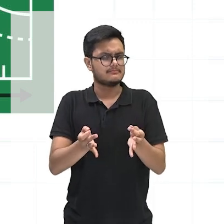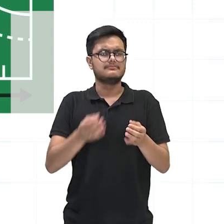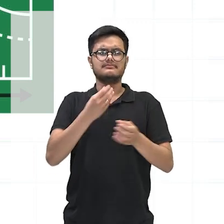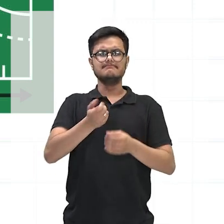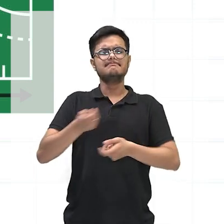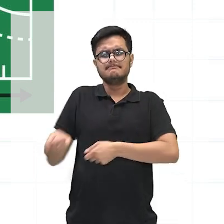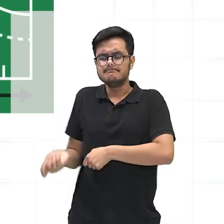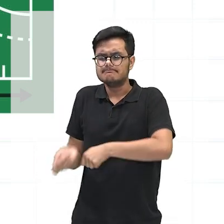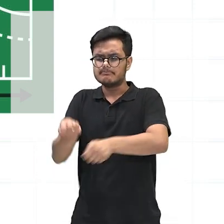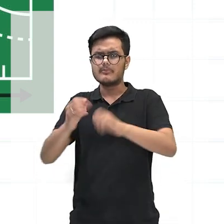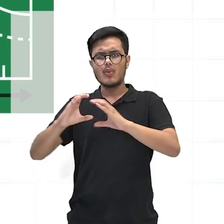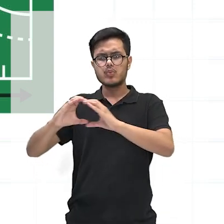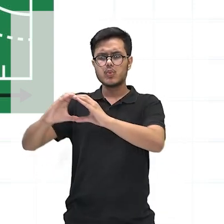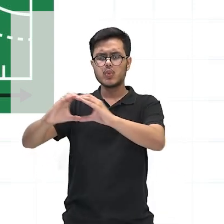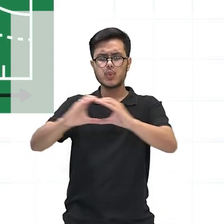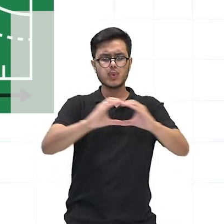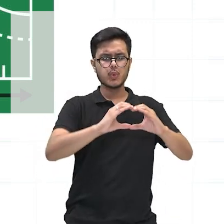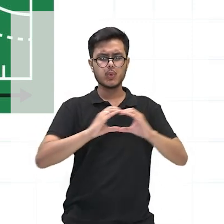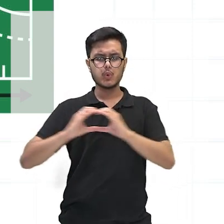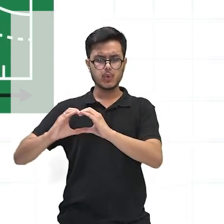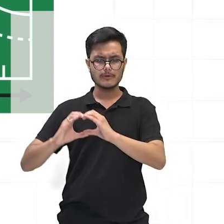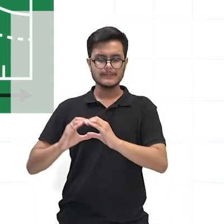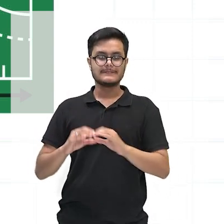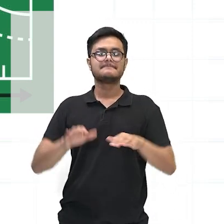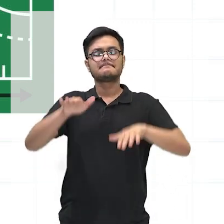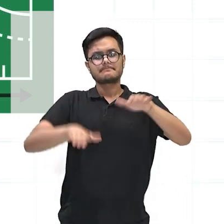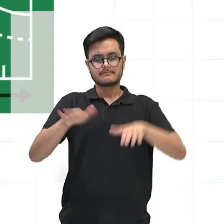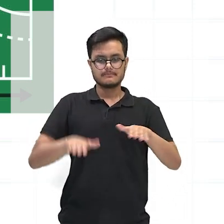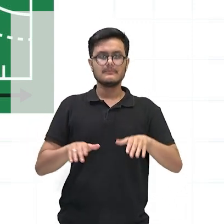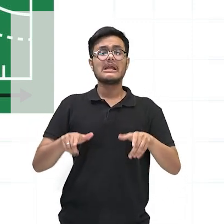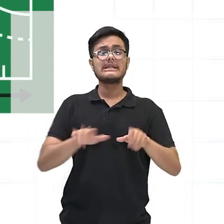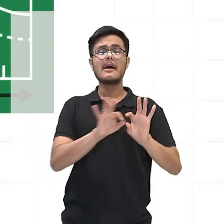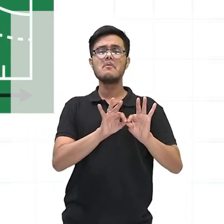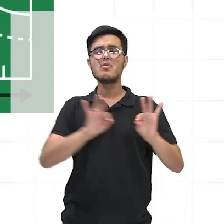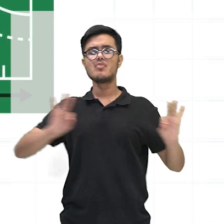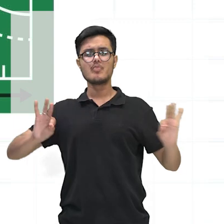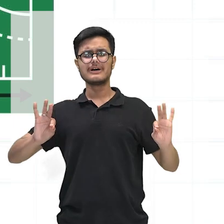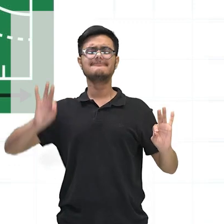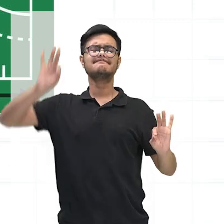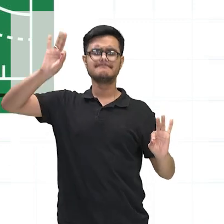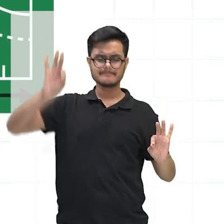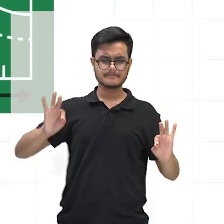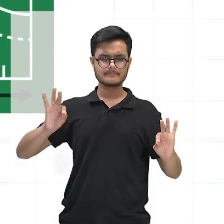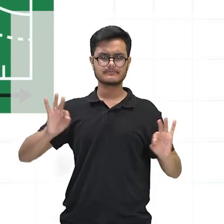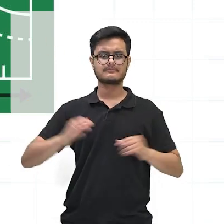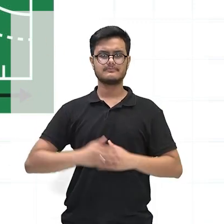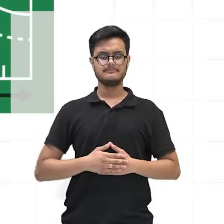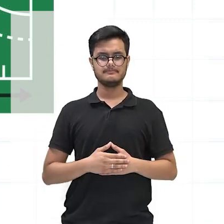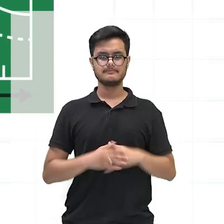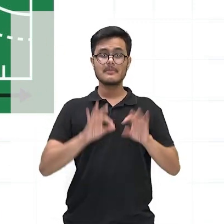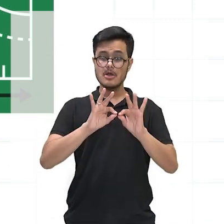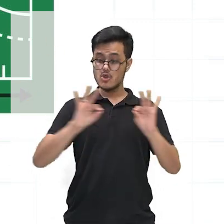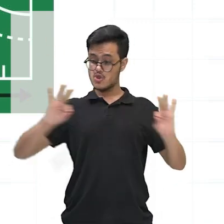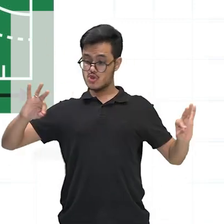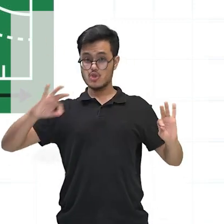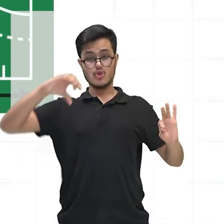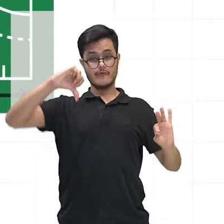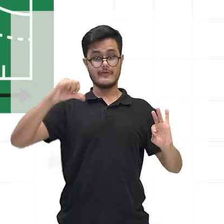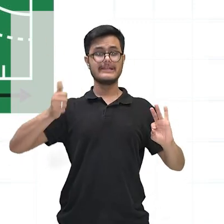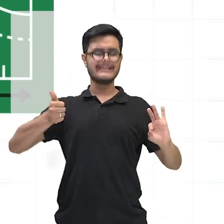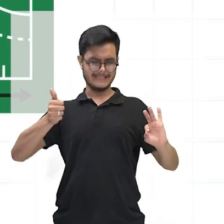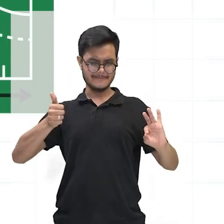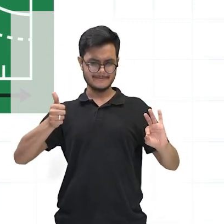da bola. O campo oficial deve ter as seguintes medidas: 91,40 metros de comprimento